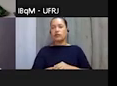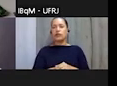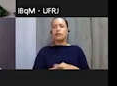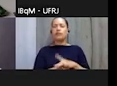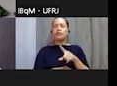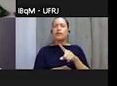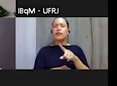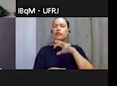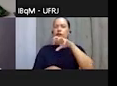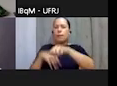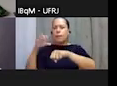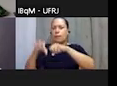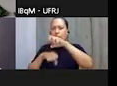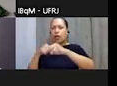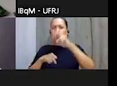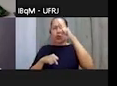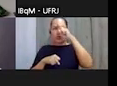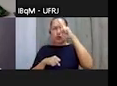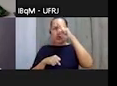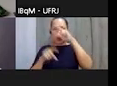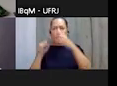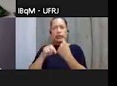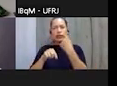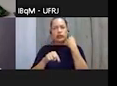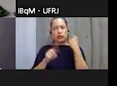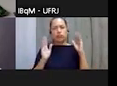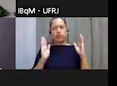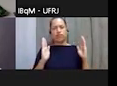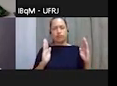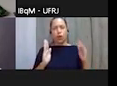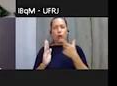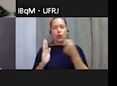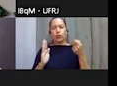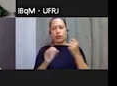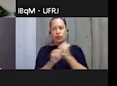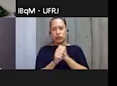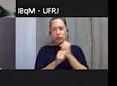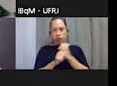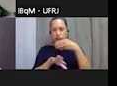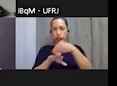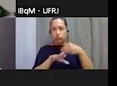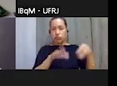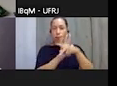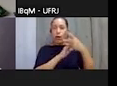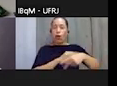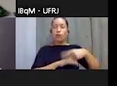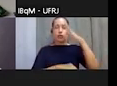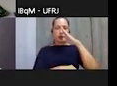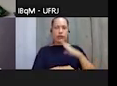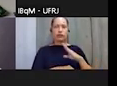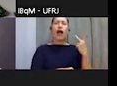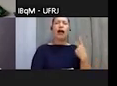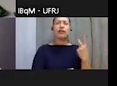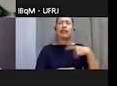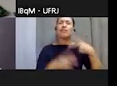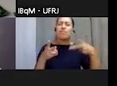resgate histórico dos últimos 200 anos da paleontologia brasileira. E aí a gente começou a perceber a